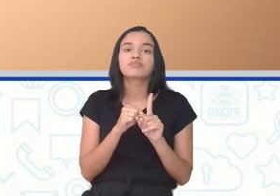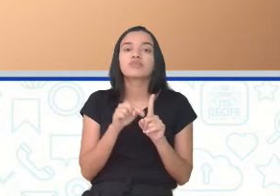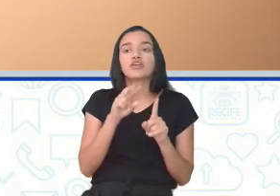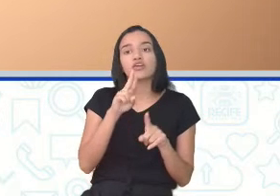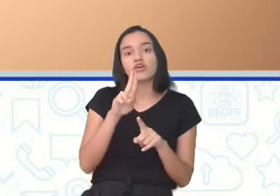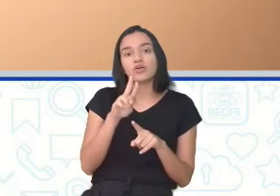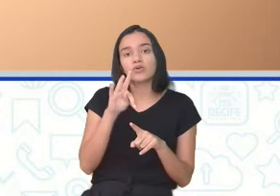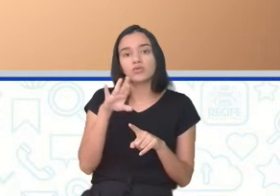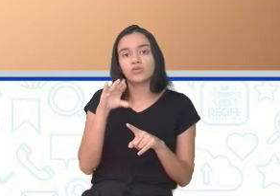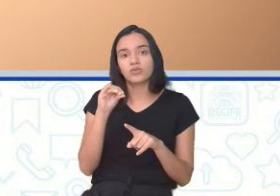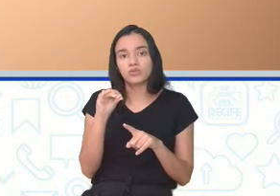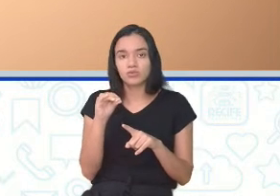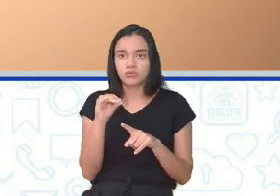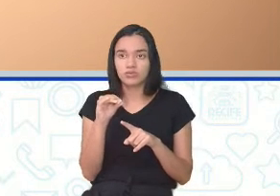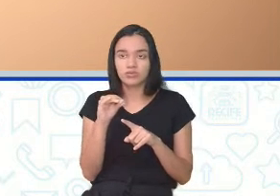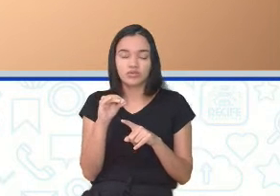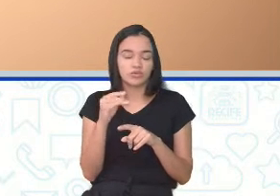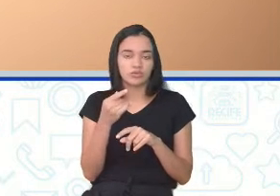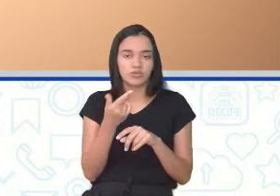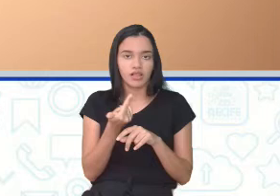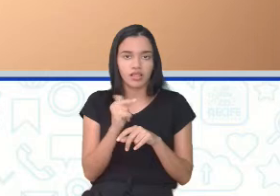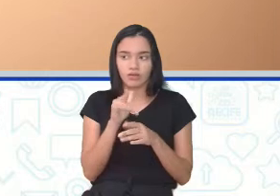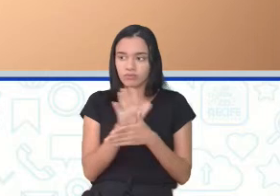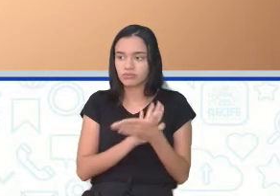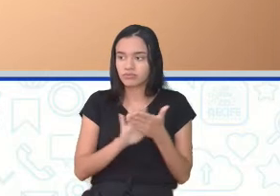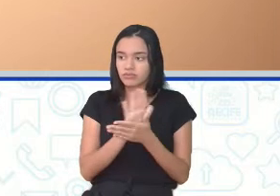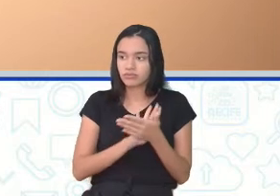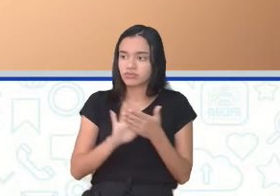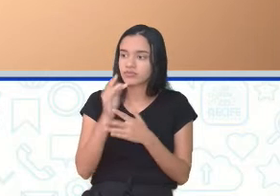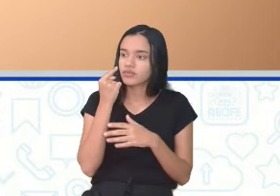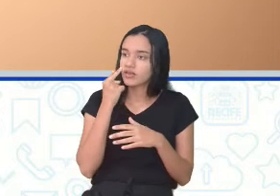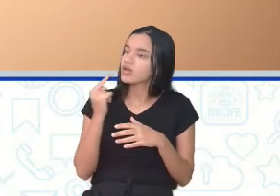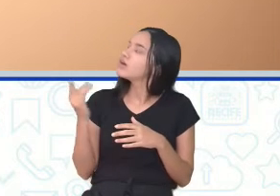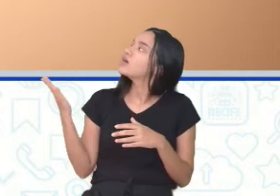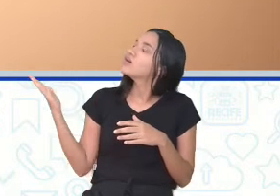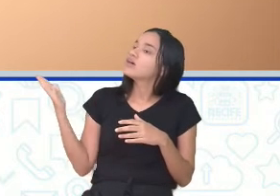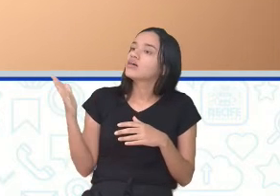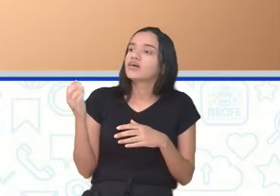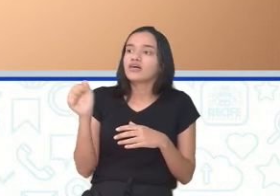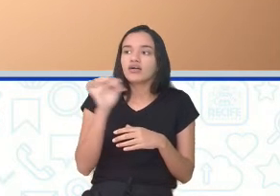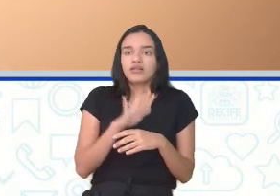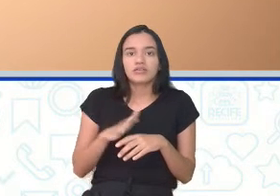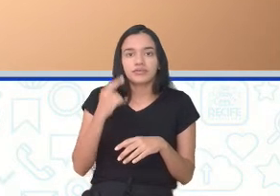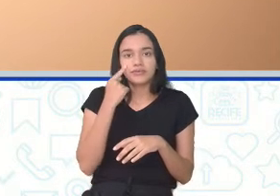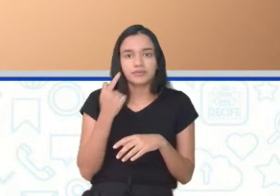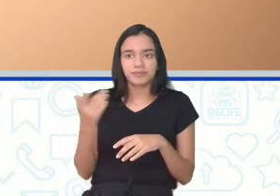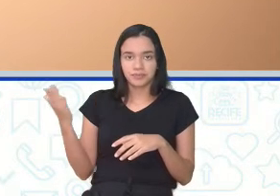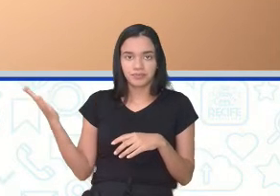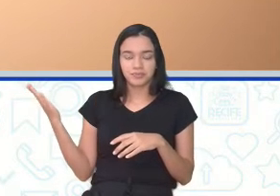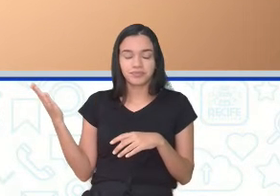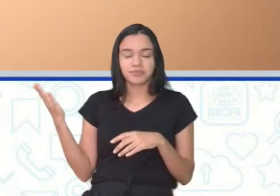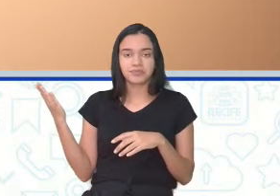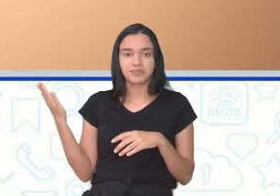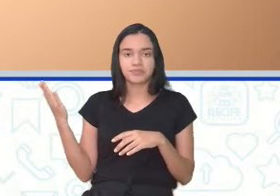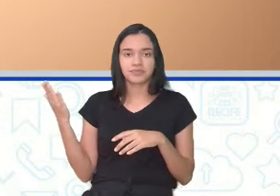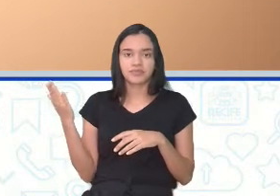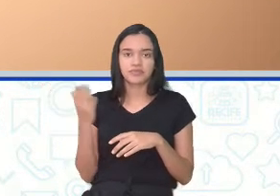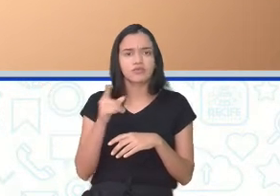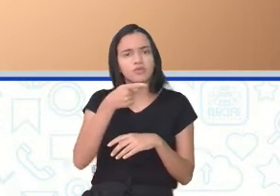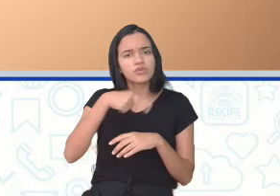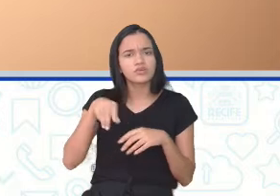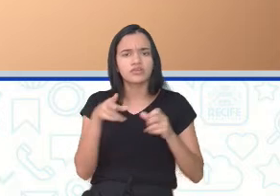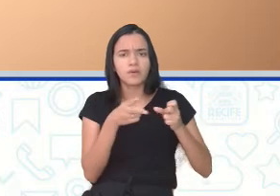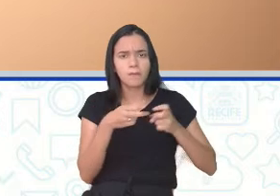útero, gente, é um órgão oco, não é? Que nós vimos aqui, ele é oco. Nessa imagem aqui, olha, vocês vão ver com paredes. As paredes